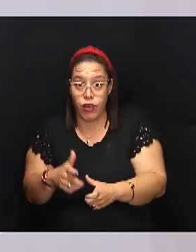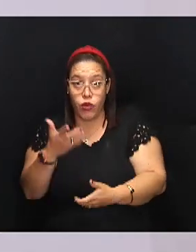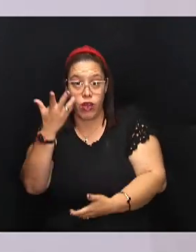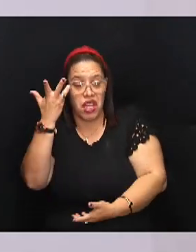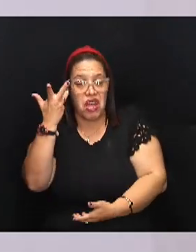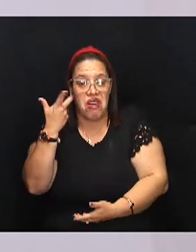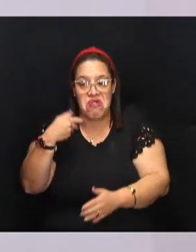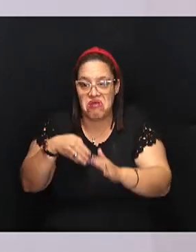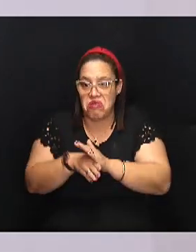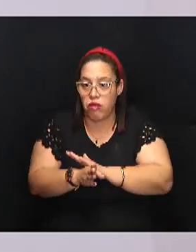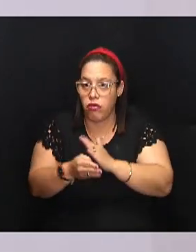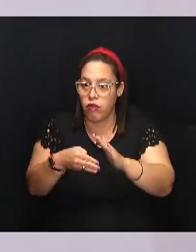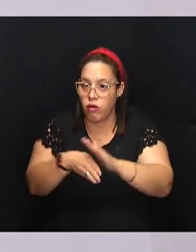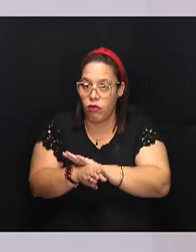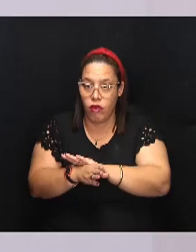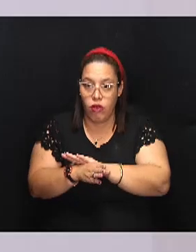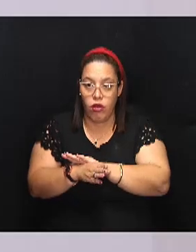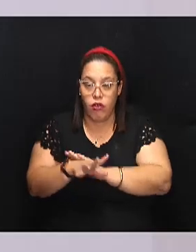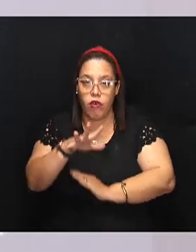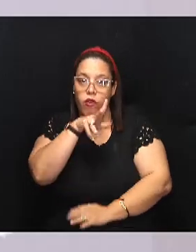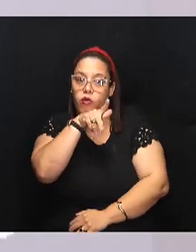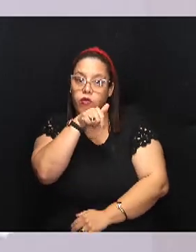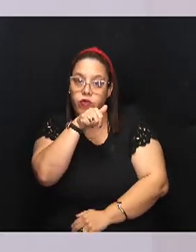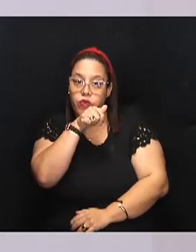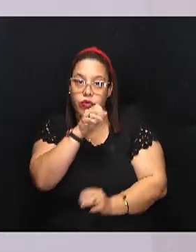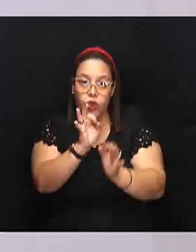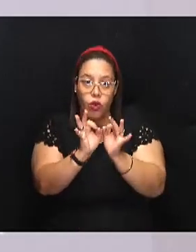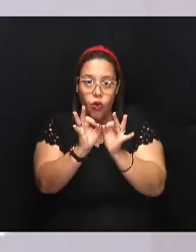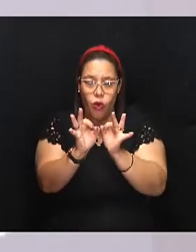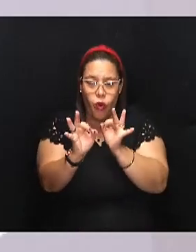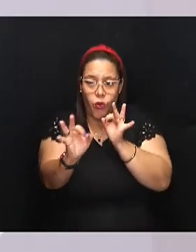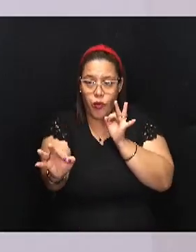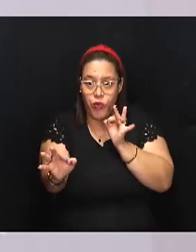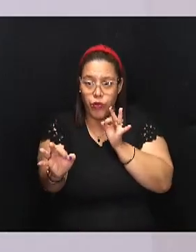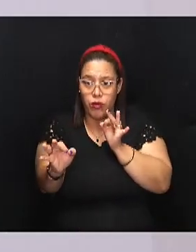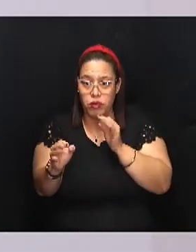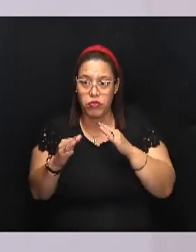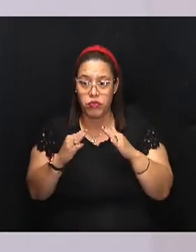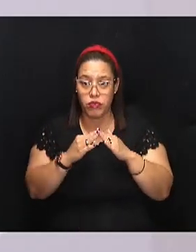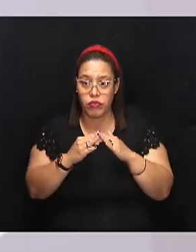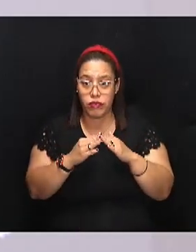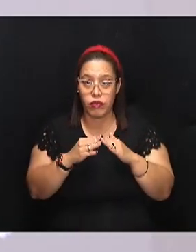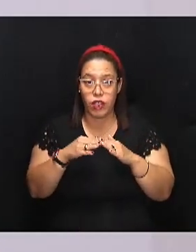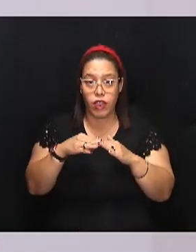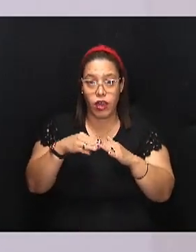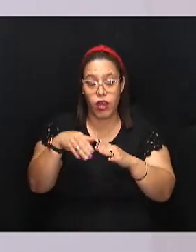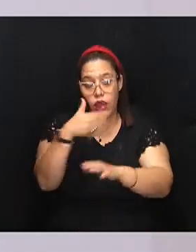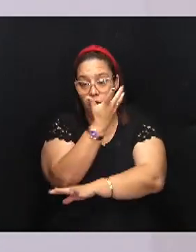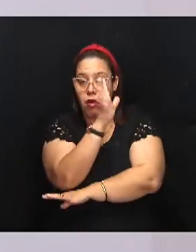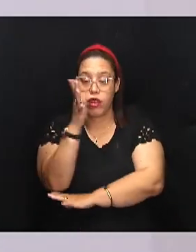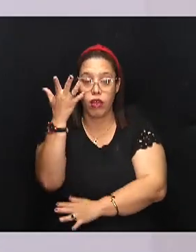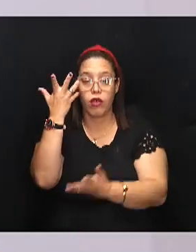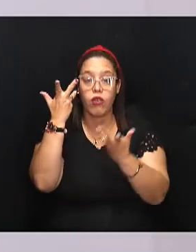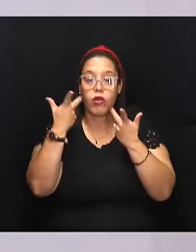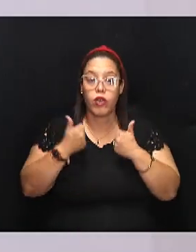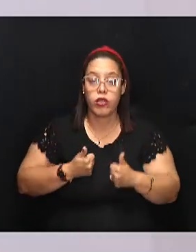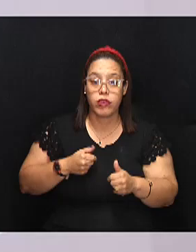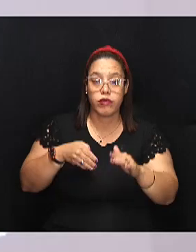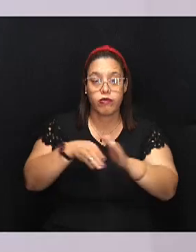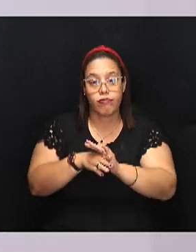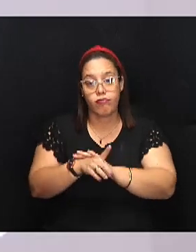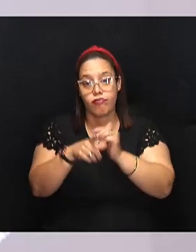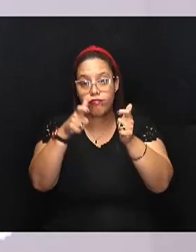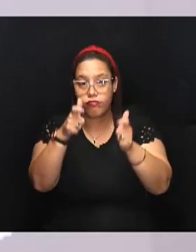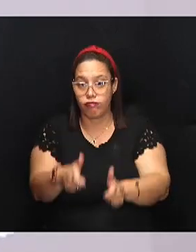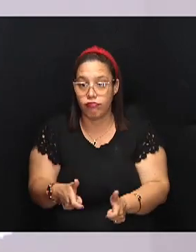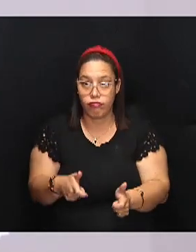acostumado a passar, um animal assim que percorre longas distâncias, uma hora ele percorre, é a mata que ele está acostumado. A outra vez que ele vai passar no mesmo